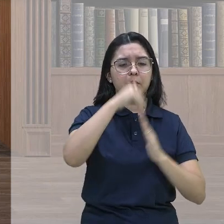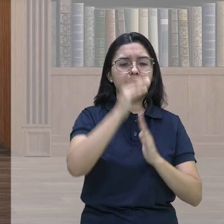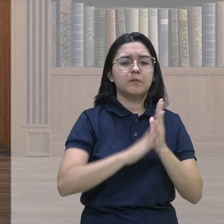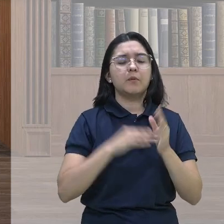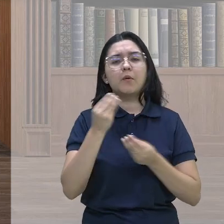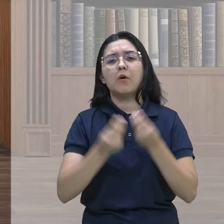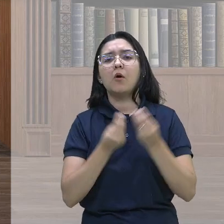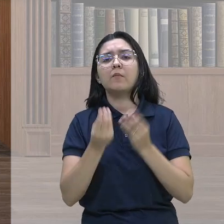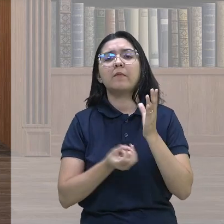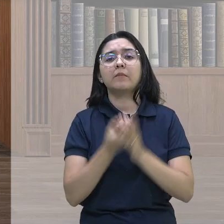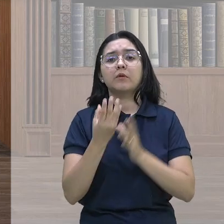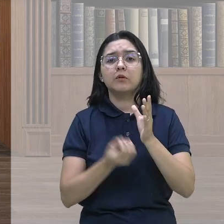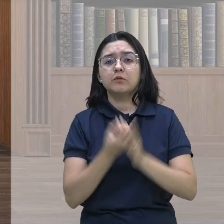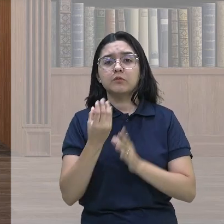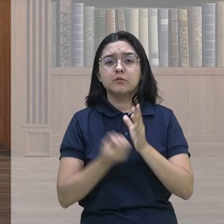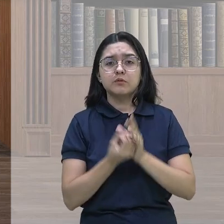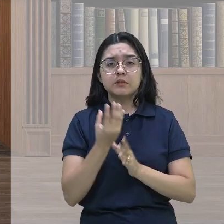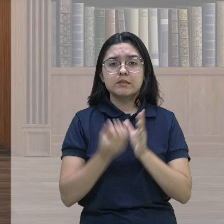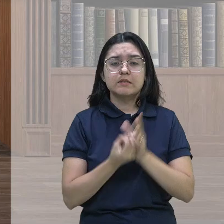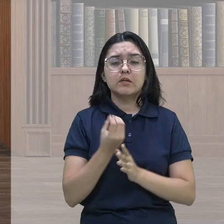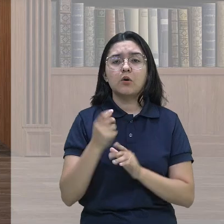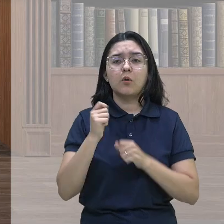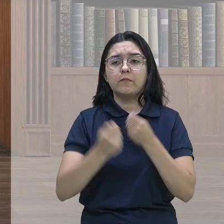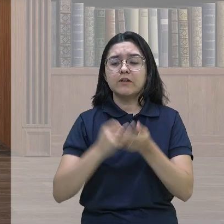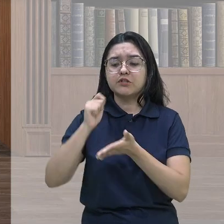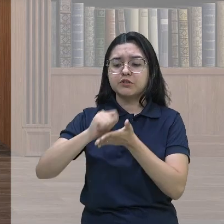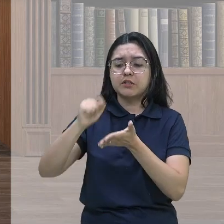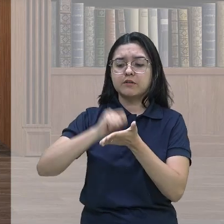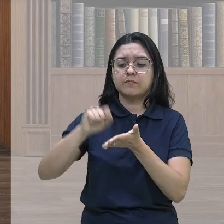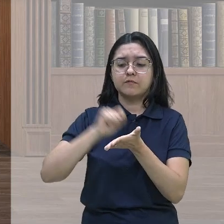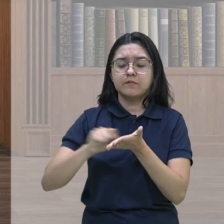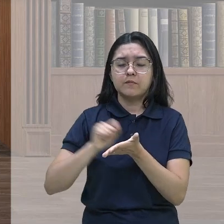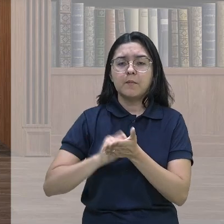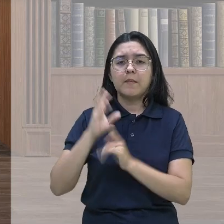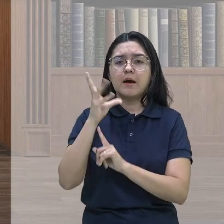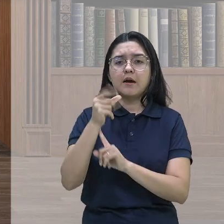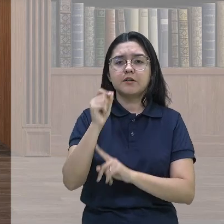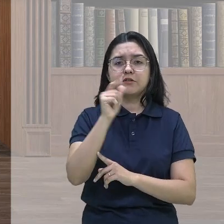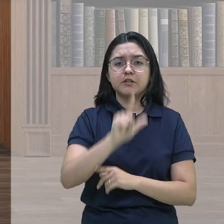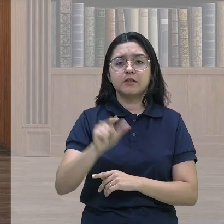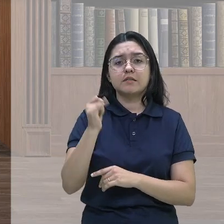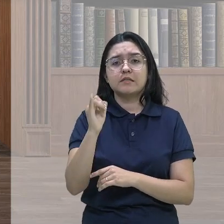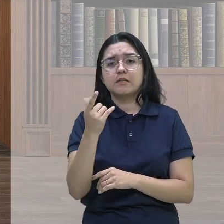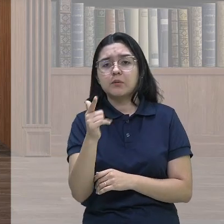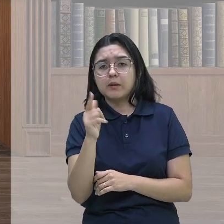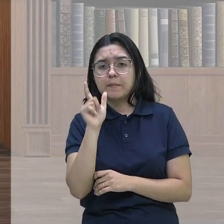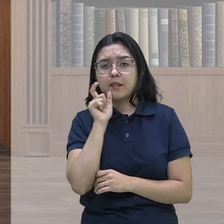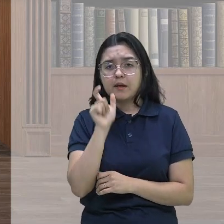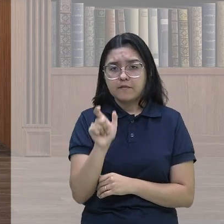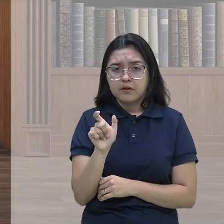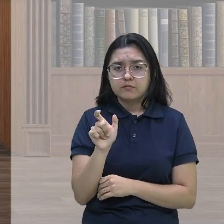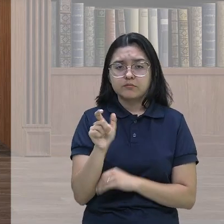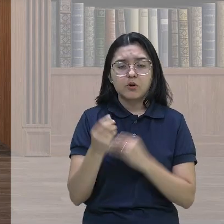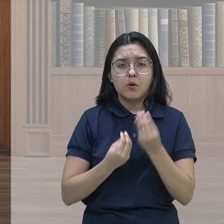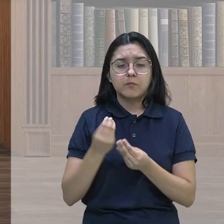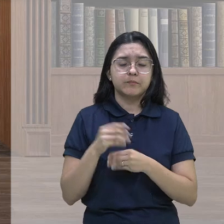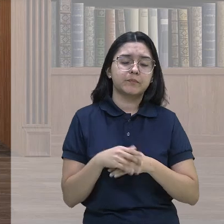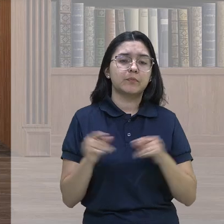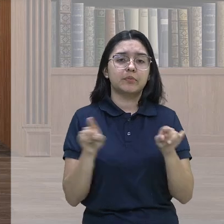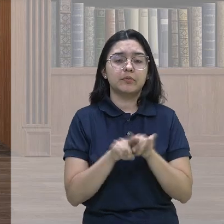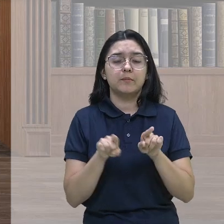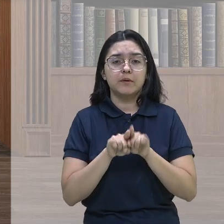vai se produzir, como é que vai se escrever uma arte literária sem palavras? E não é